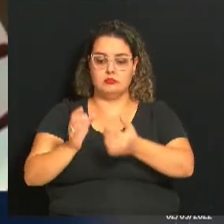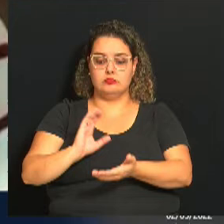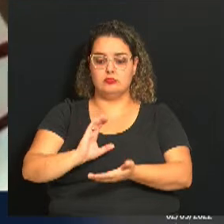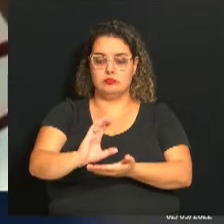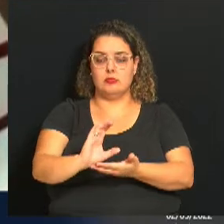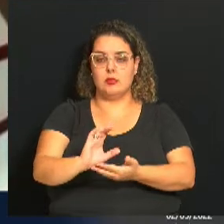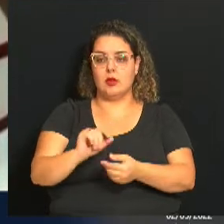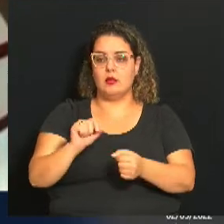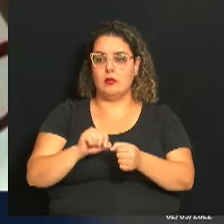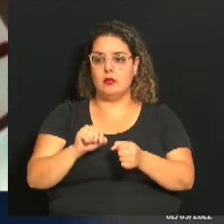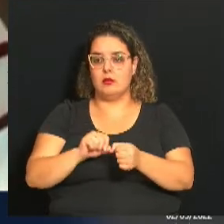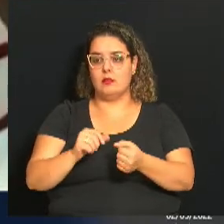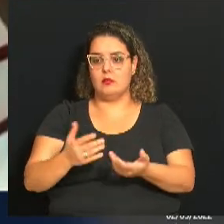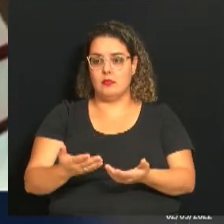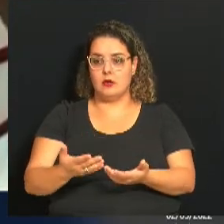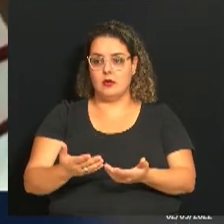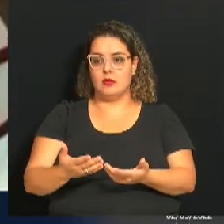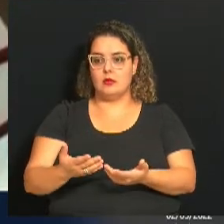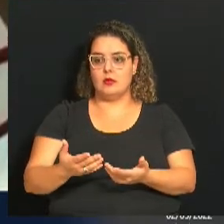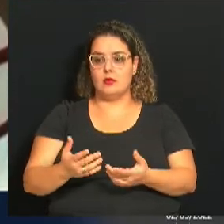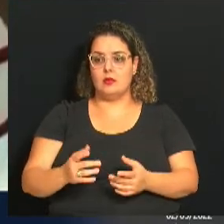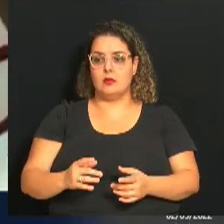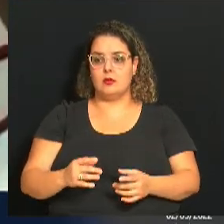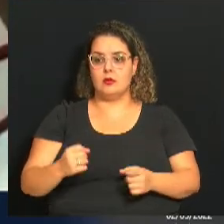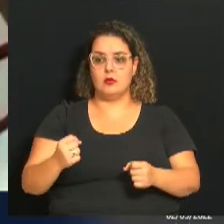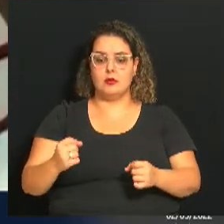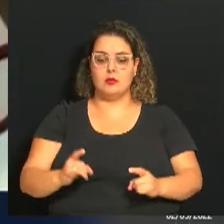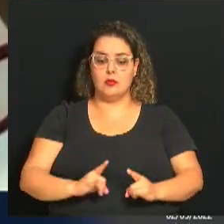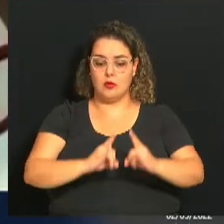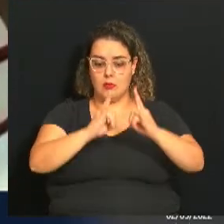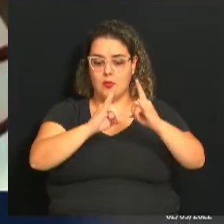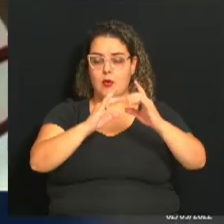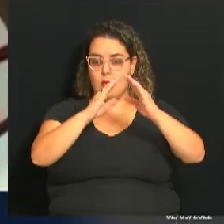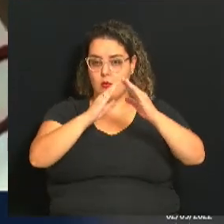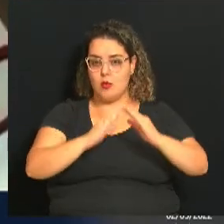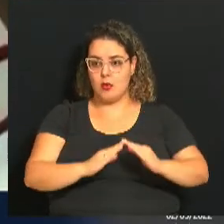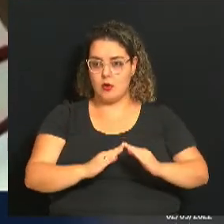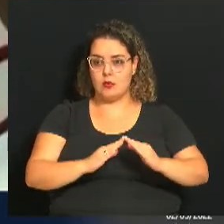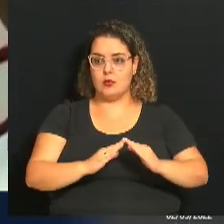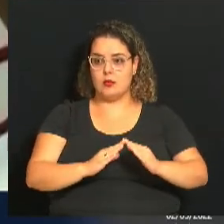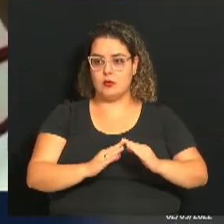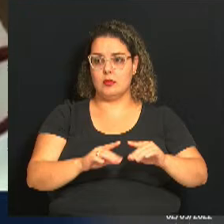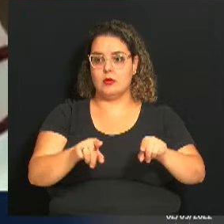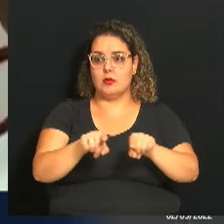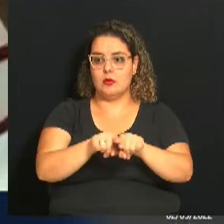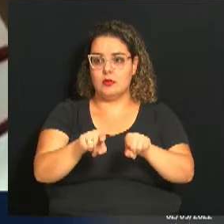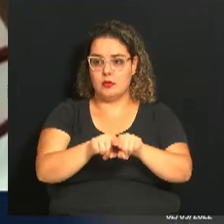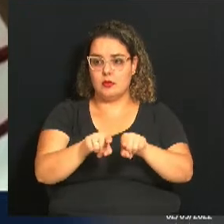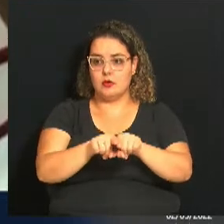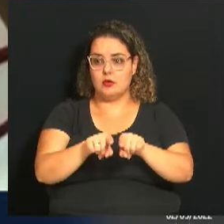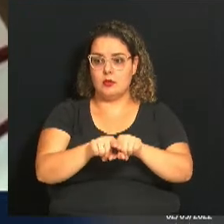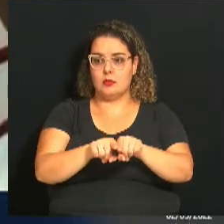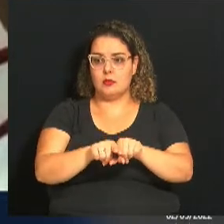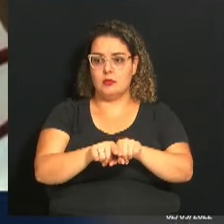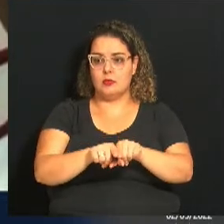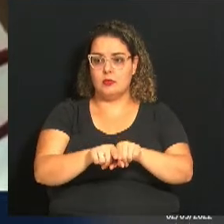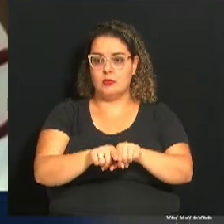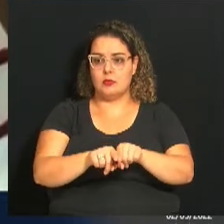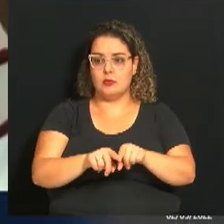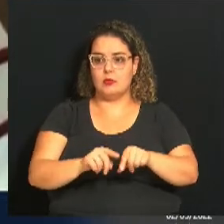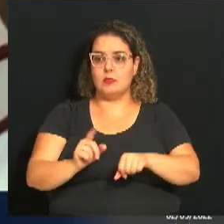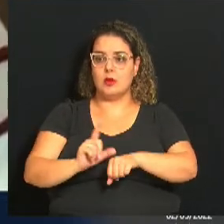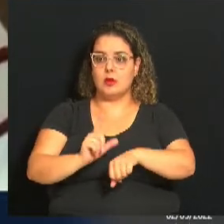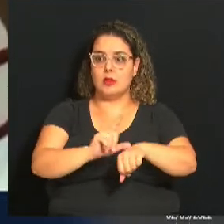fazer edifícios com moradia e investimento de edifícios para fins